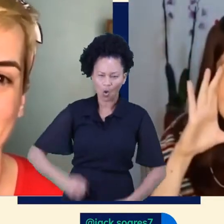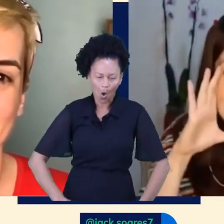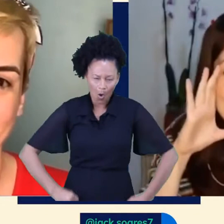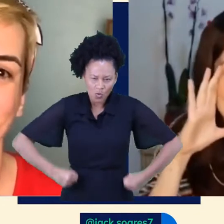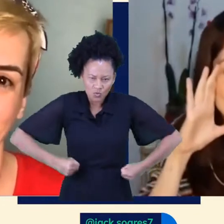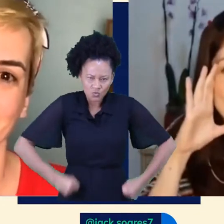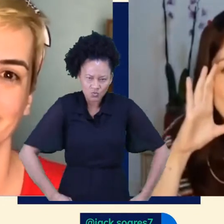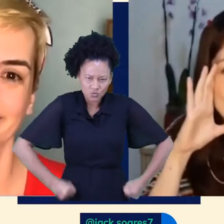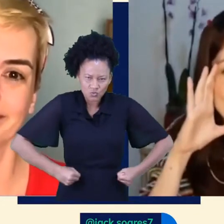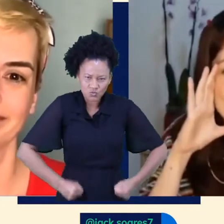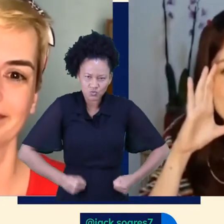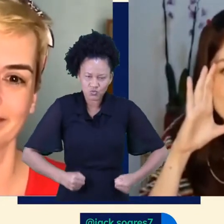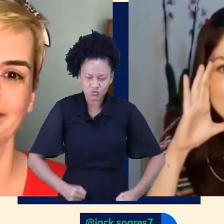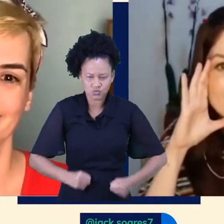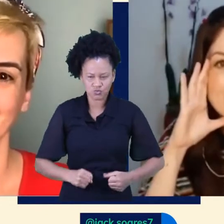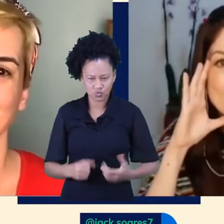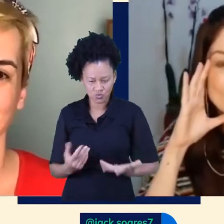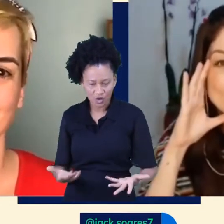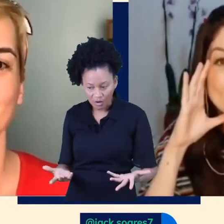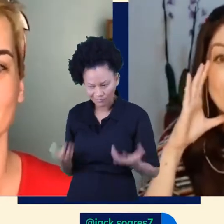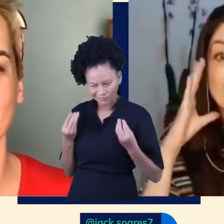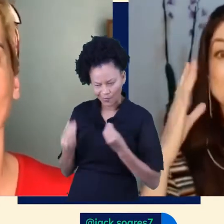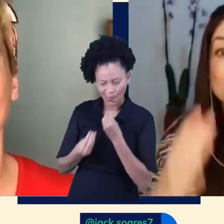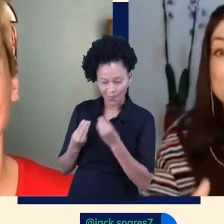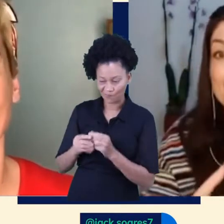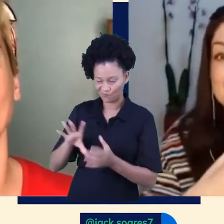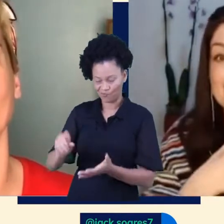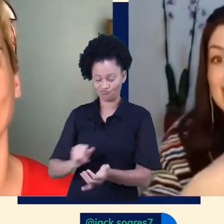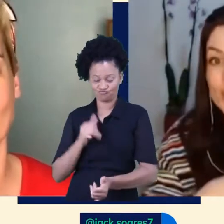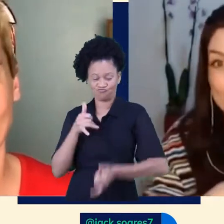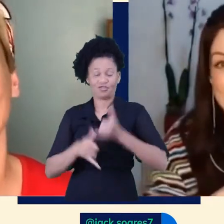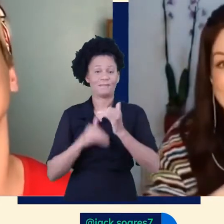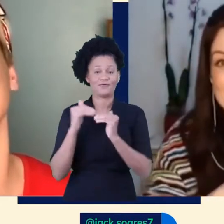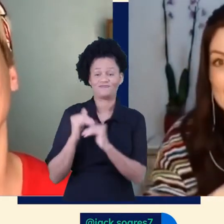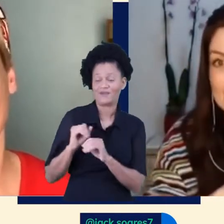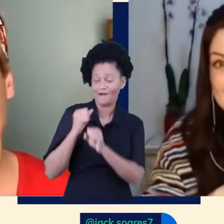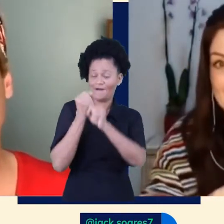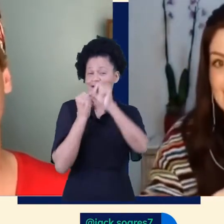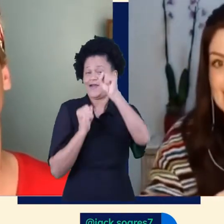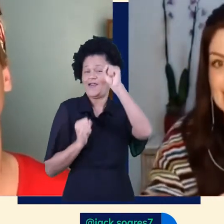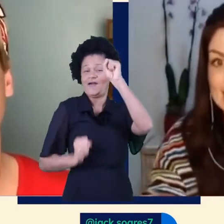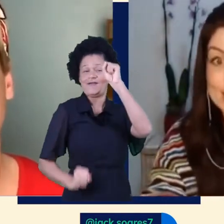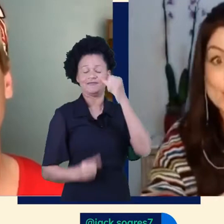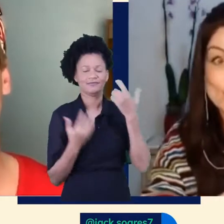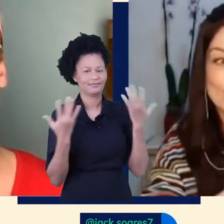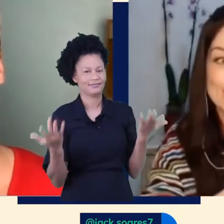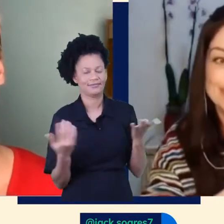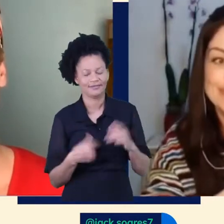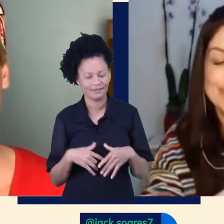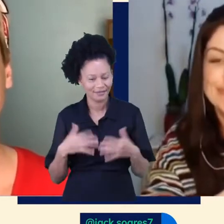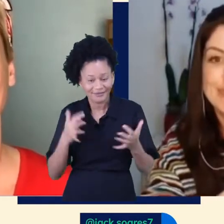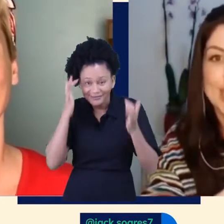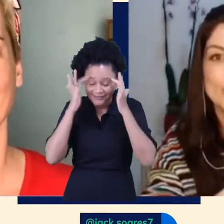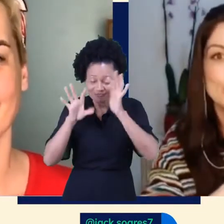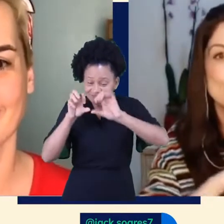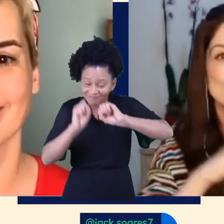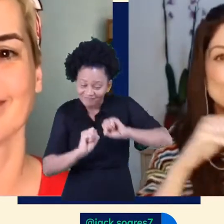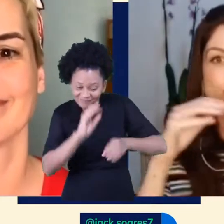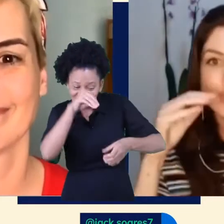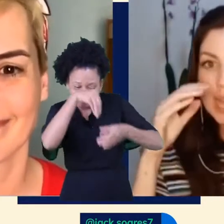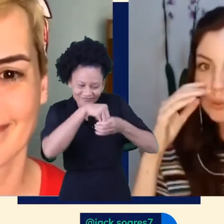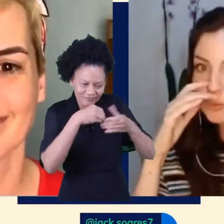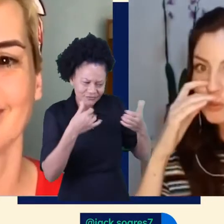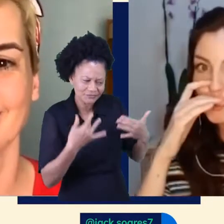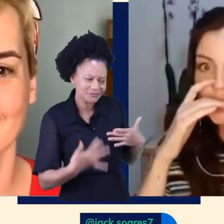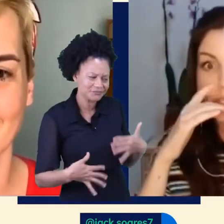subir nesse sapato da mãe que eu vou parecer mais alto. A gente não faz ideia do que passa na cabeça da criança. Às vezes a gente fala, tá curtindo